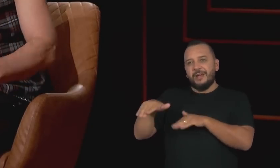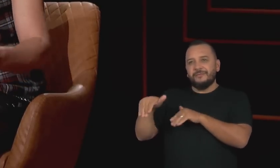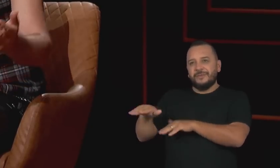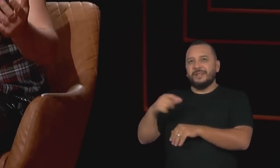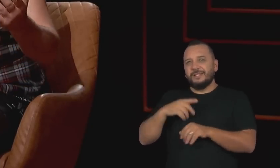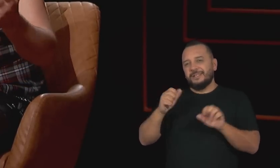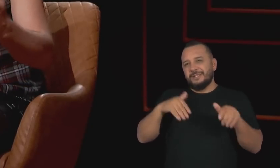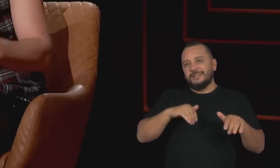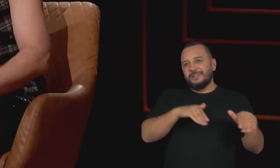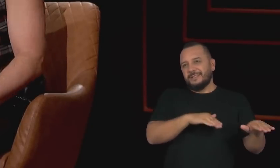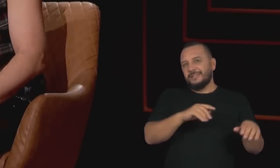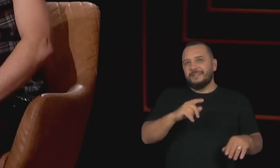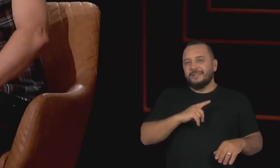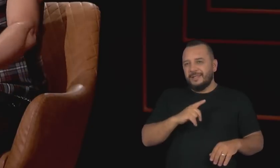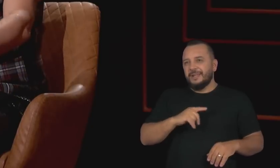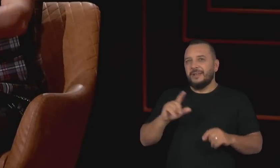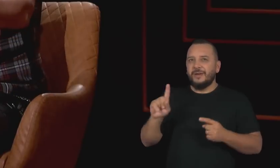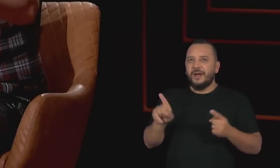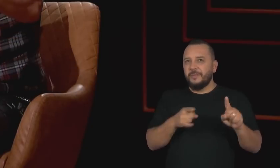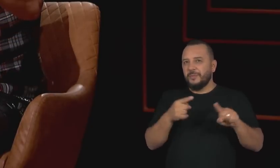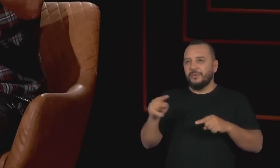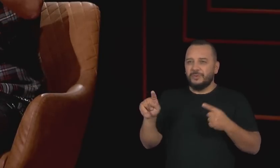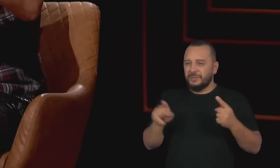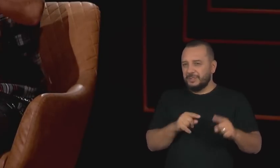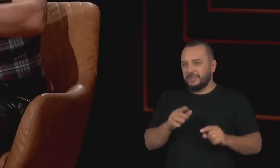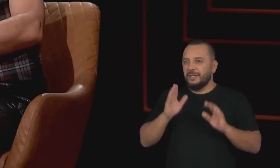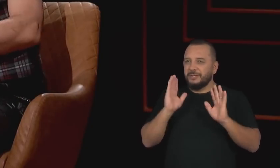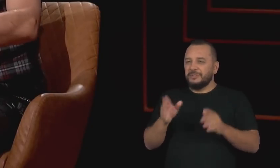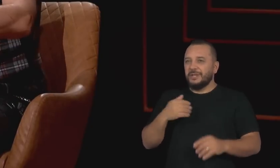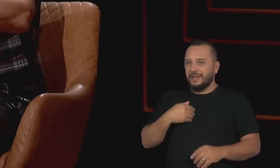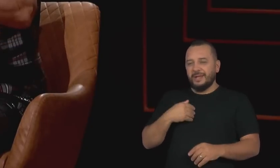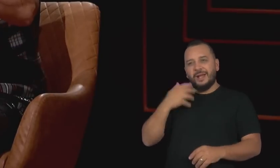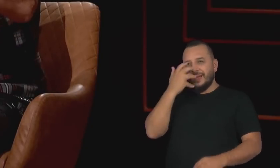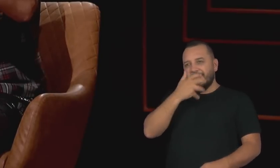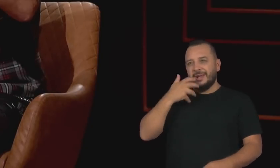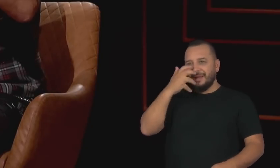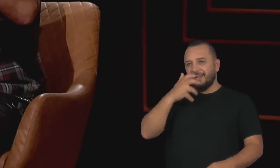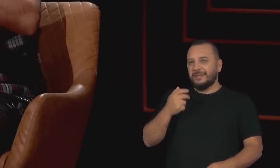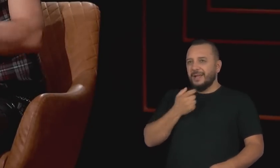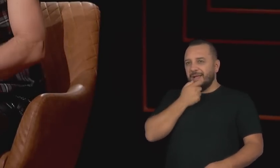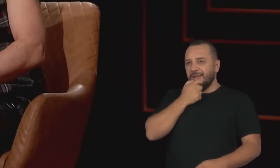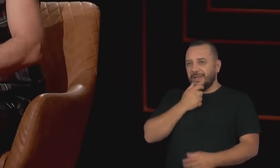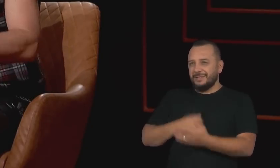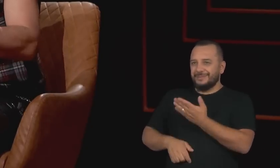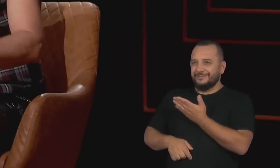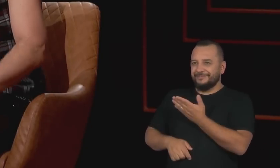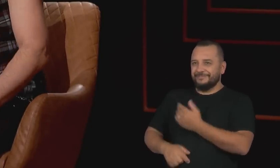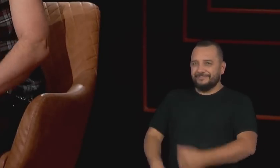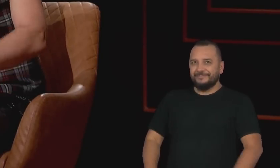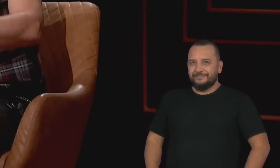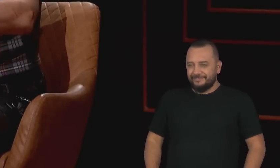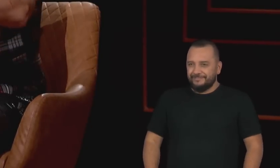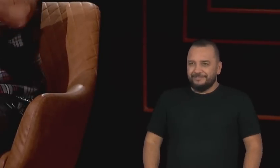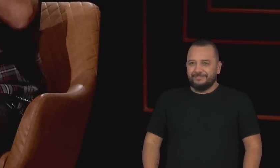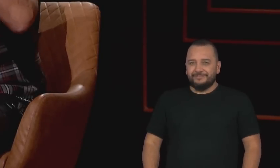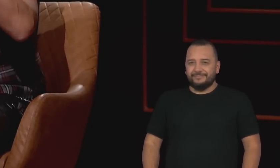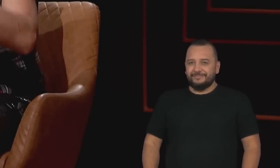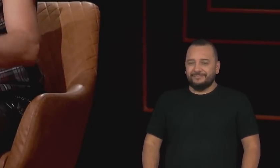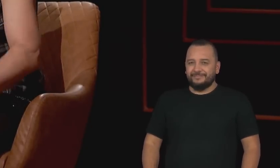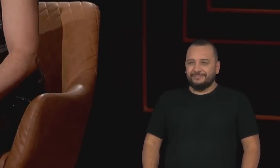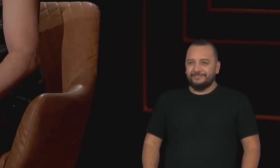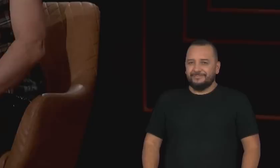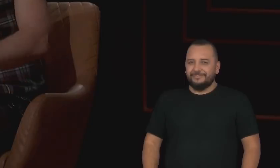chama Hawaii. Né? I want you, I need you. E por aí vai. In